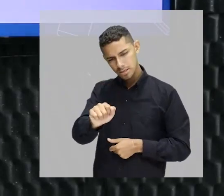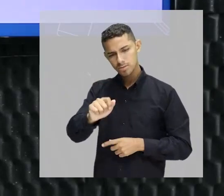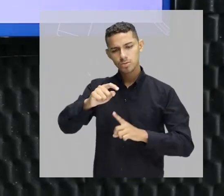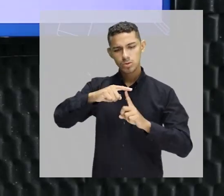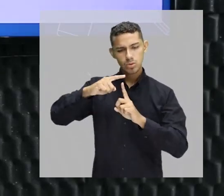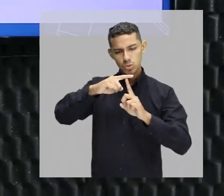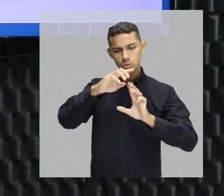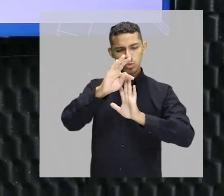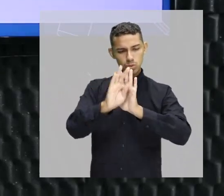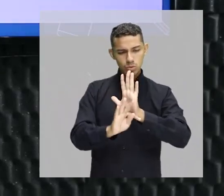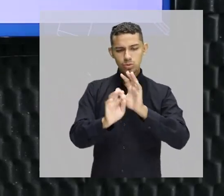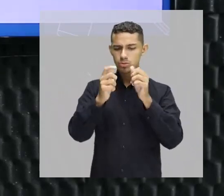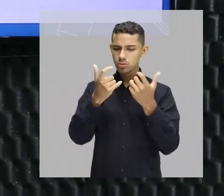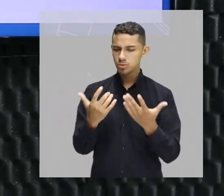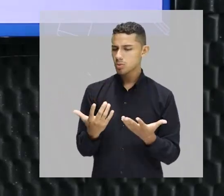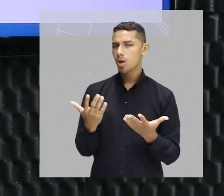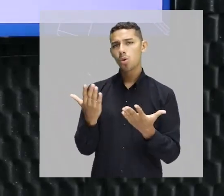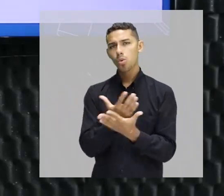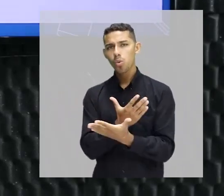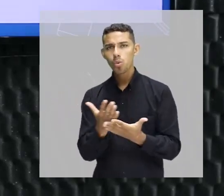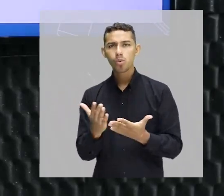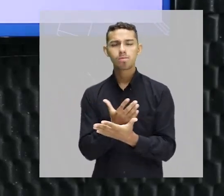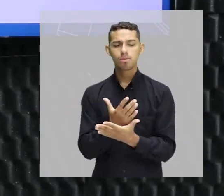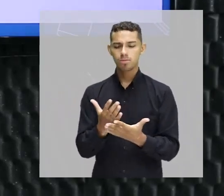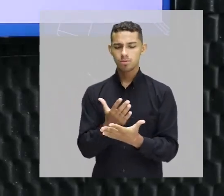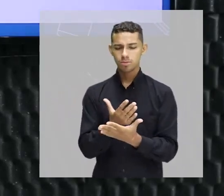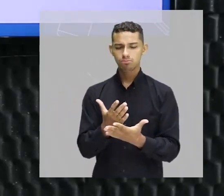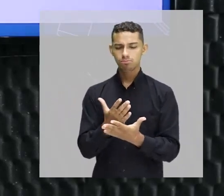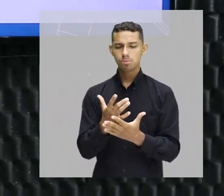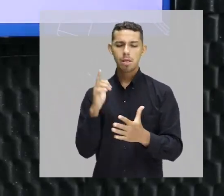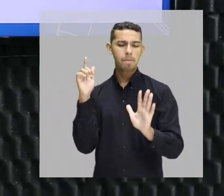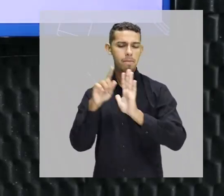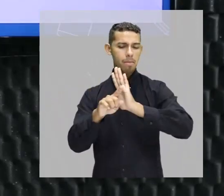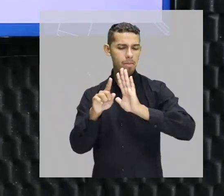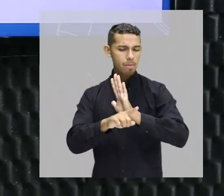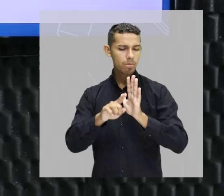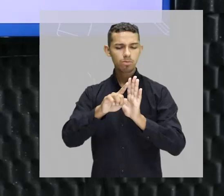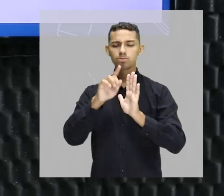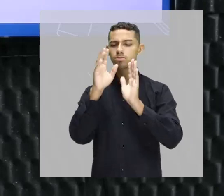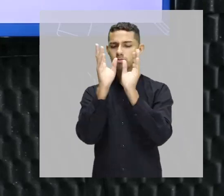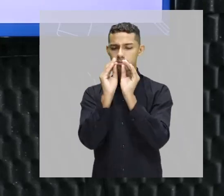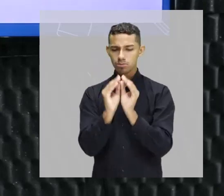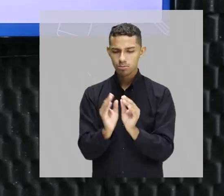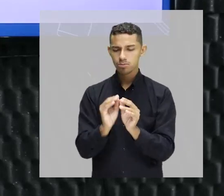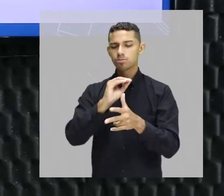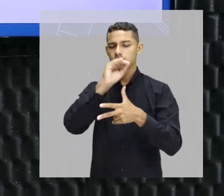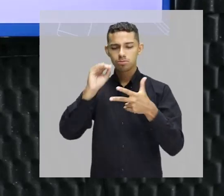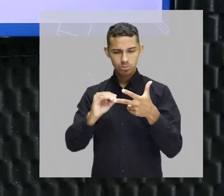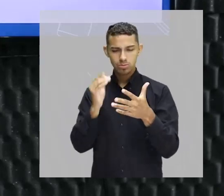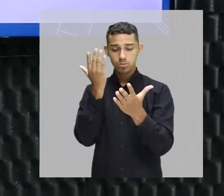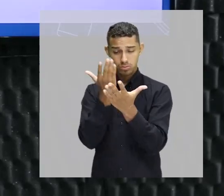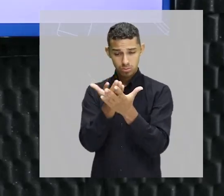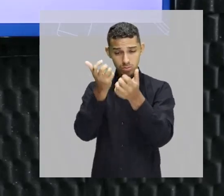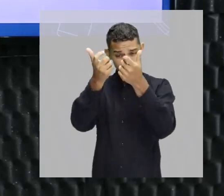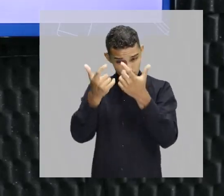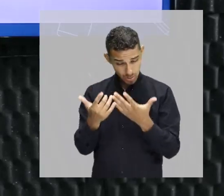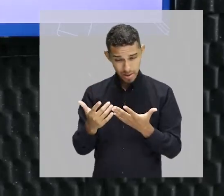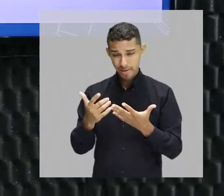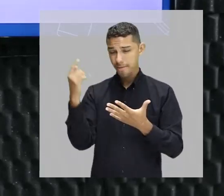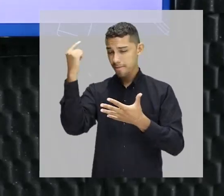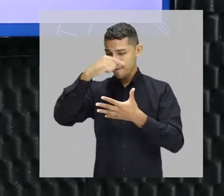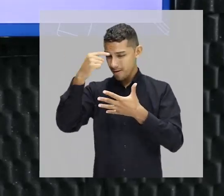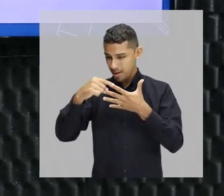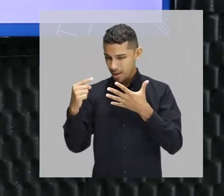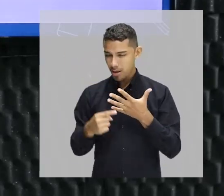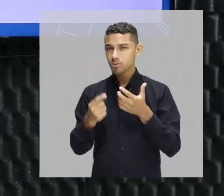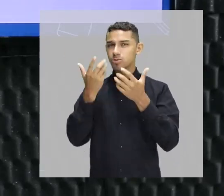dessas tipologias e também algumas questões do Enem. Vamos começar fazendo um resumo, porque nós já tivemos uma aula sobre tipologia, e